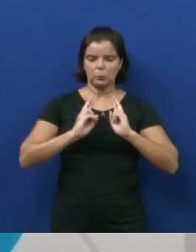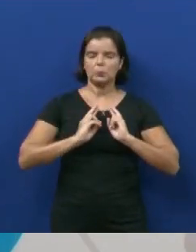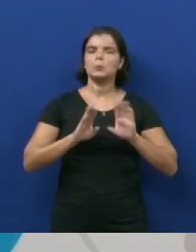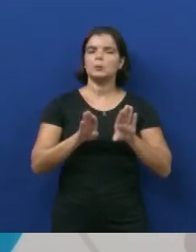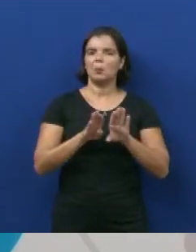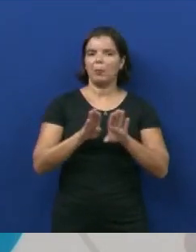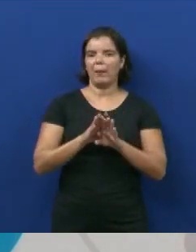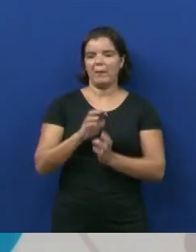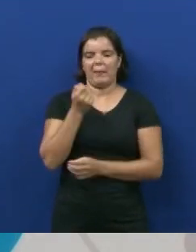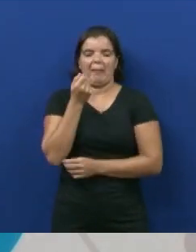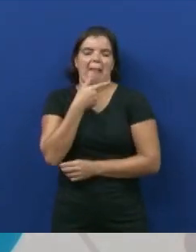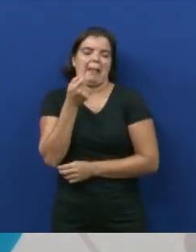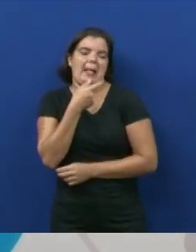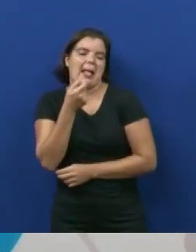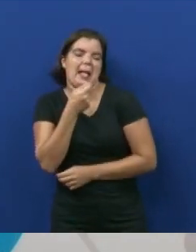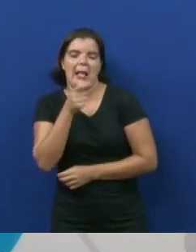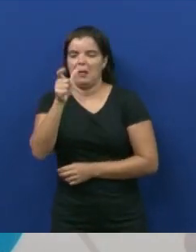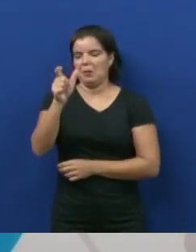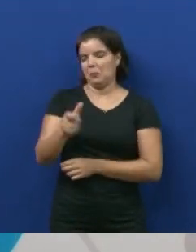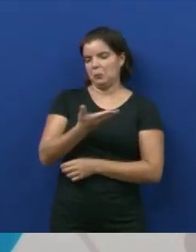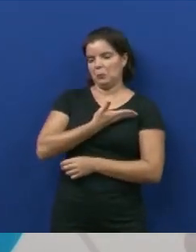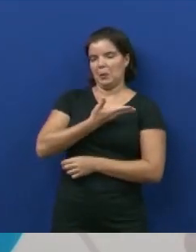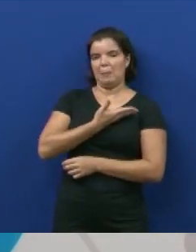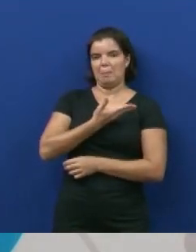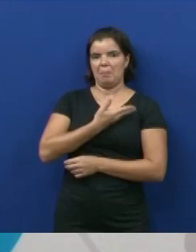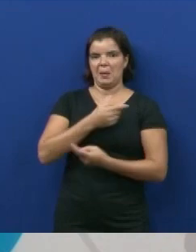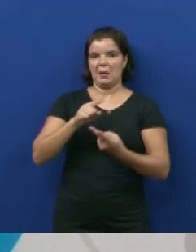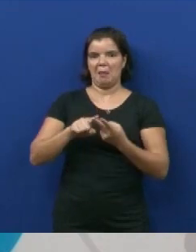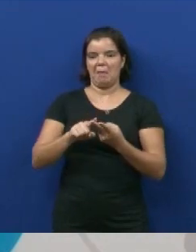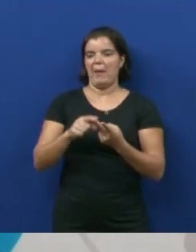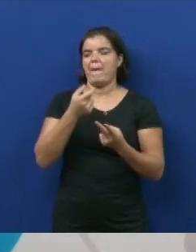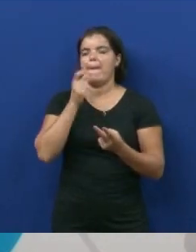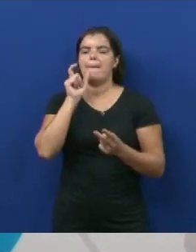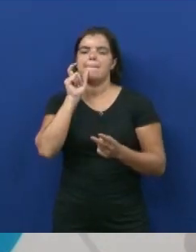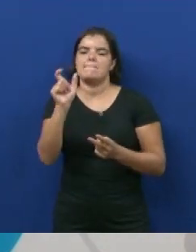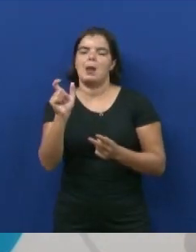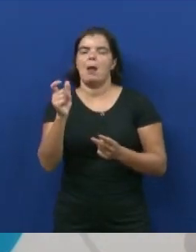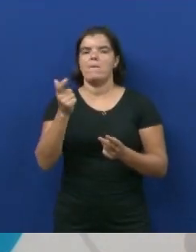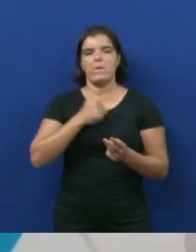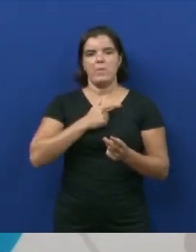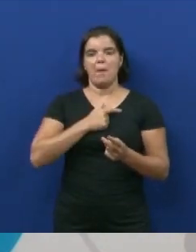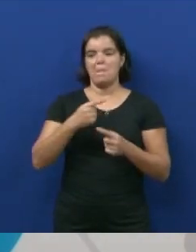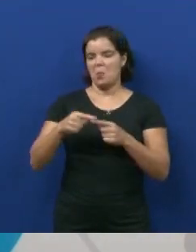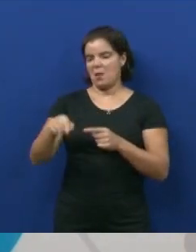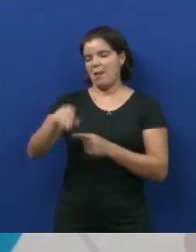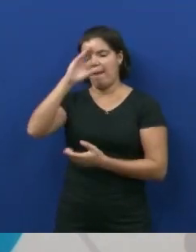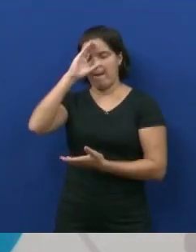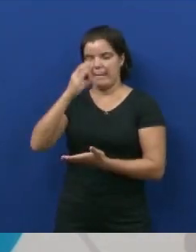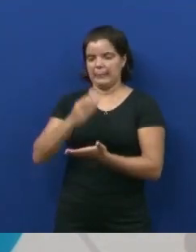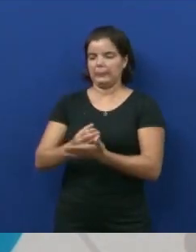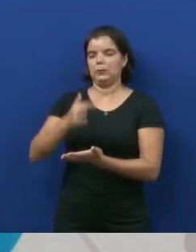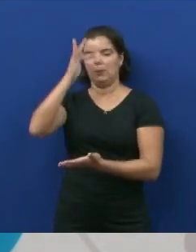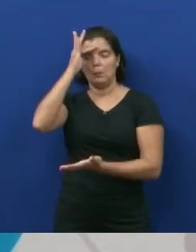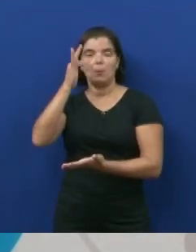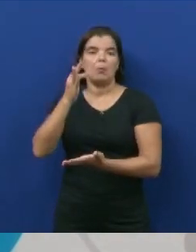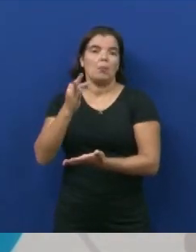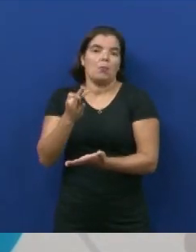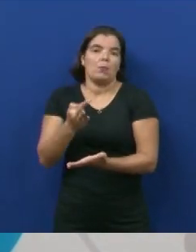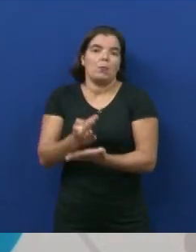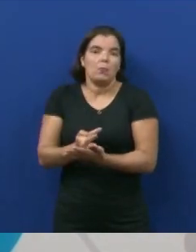fazer deboche do seu colega, você não vai desdenhar dele porque ele acredita, porque ele tem fé,